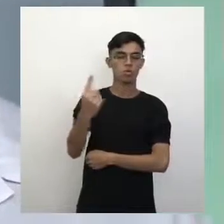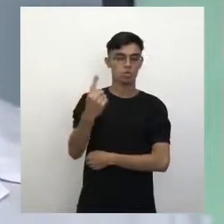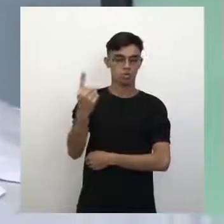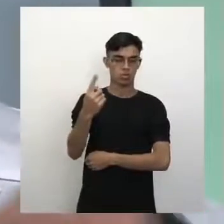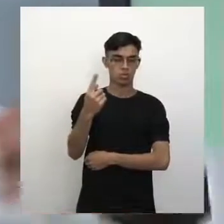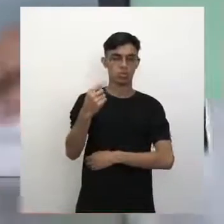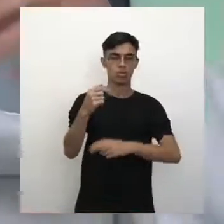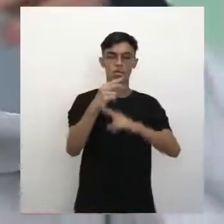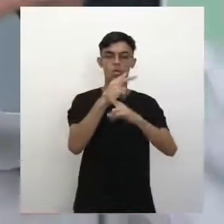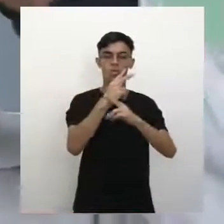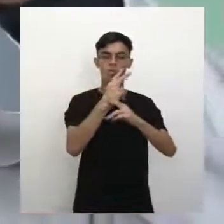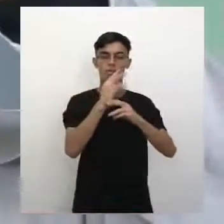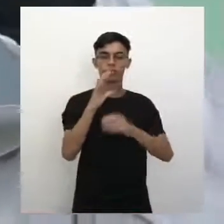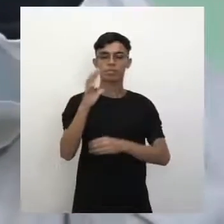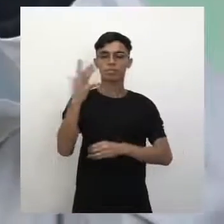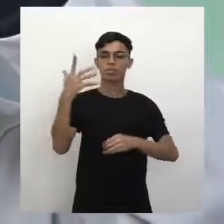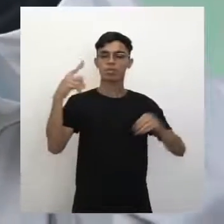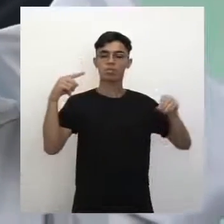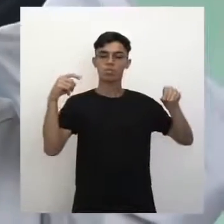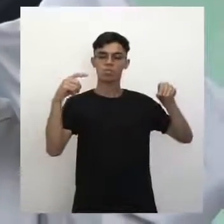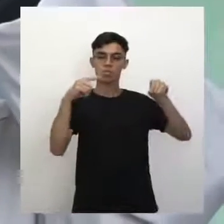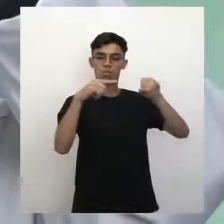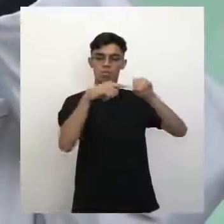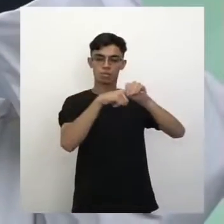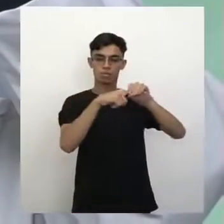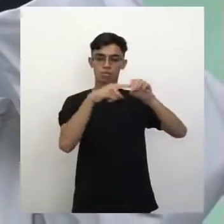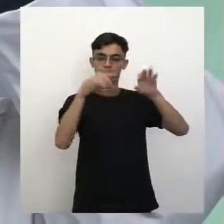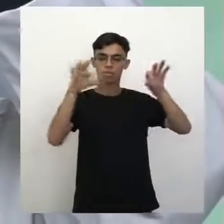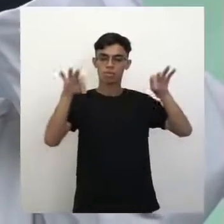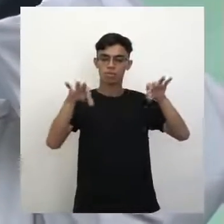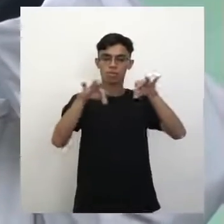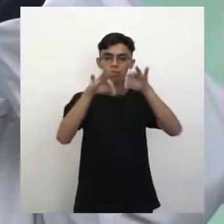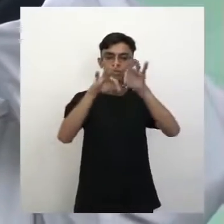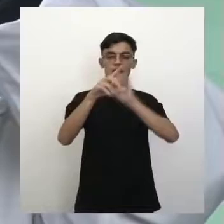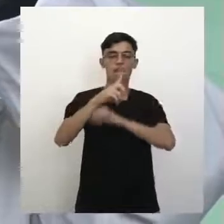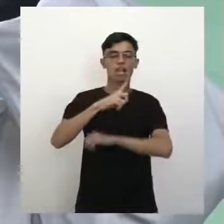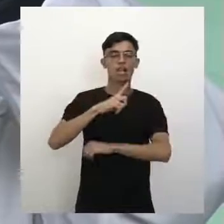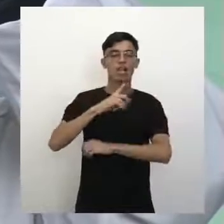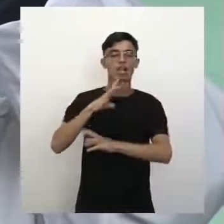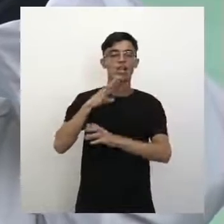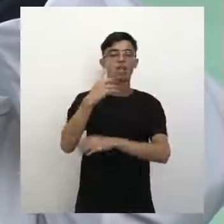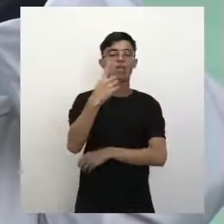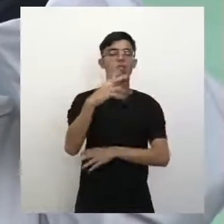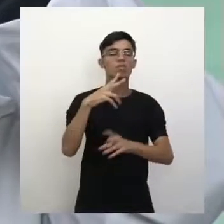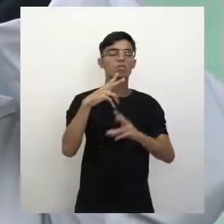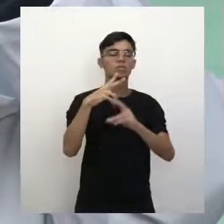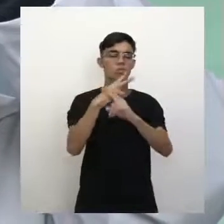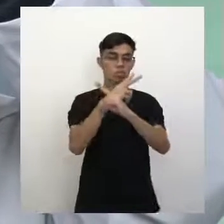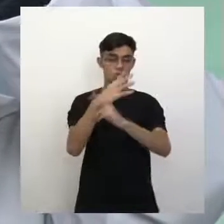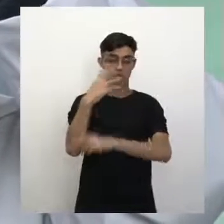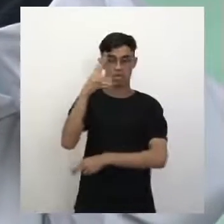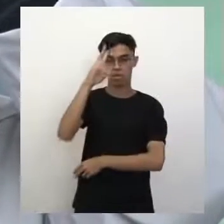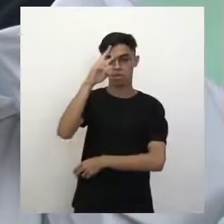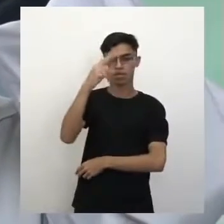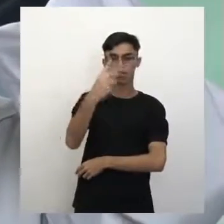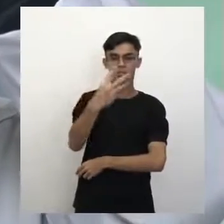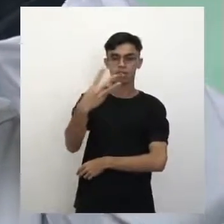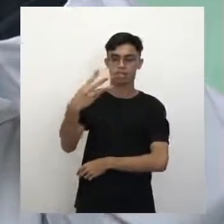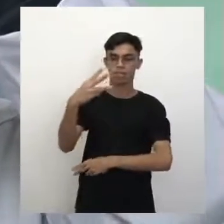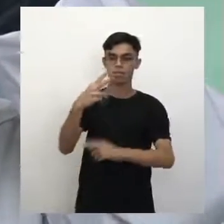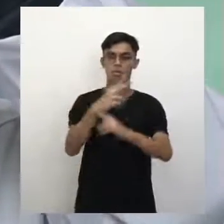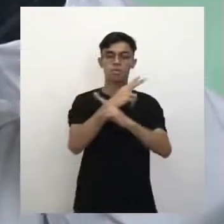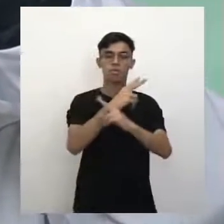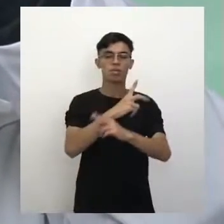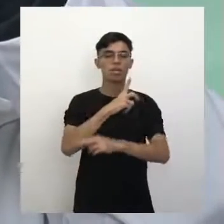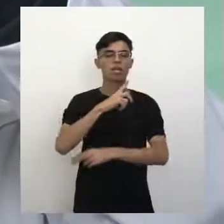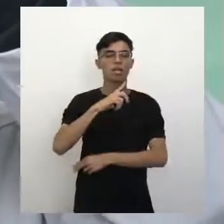Quando houve a fecundação, eles vão parear. Então, eu vou ter um cromossomo, né, são 23 cromossomos, e eu vou ter o par 1, o par